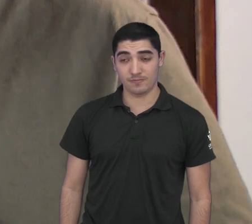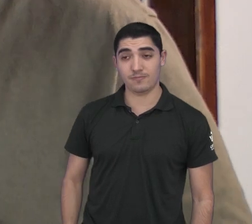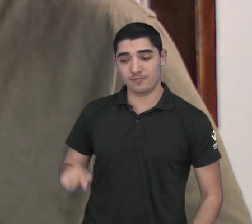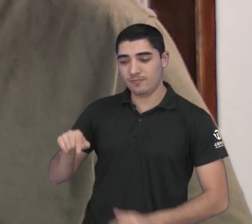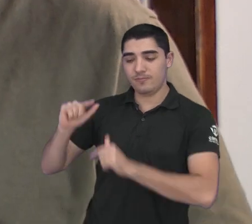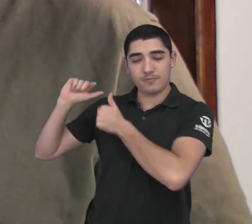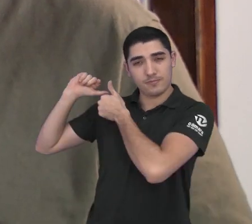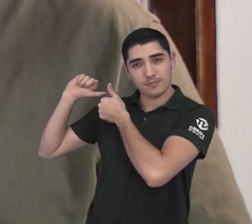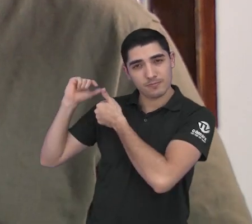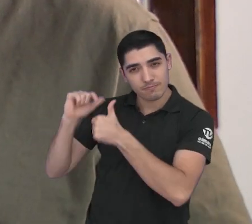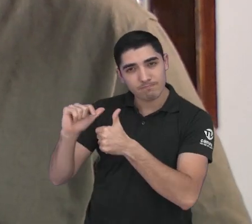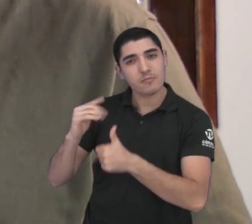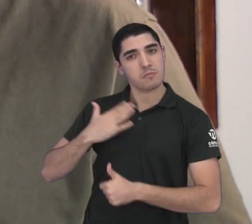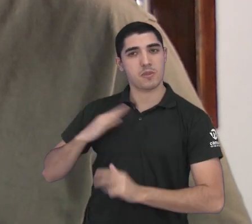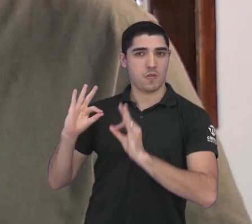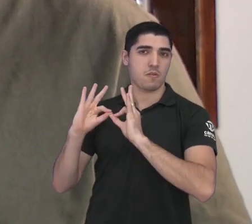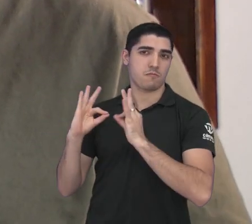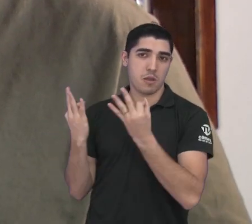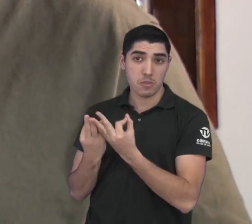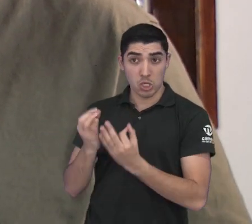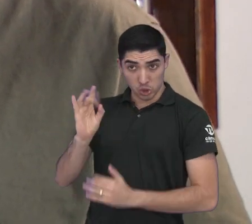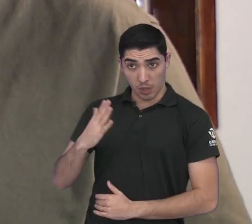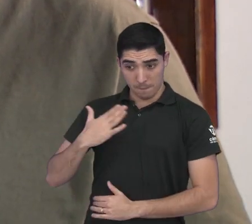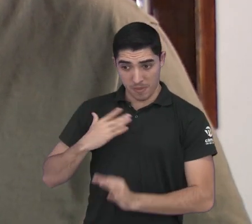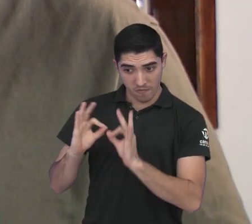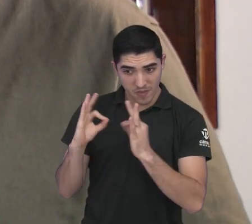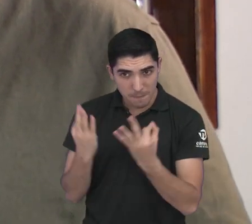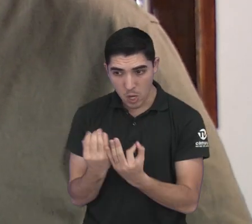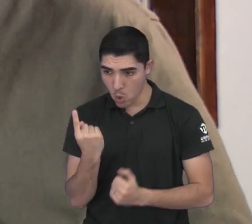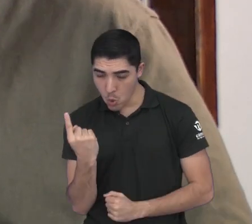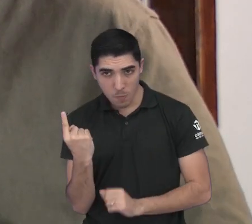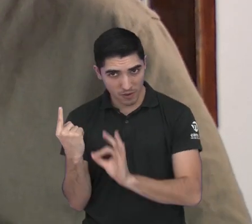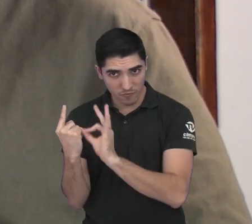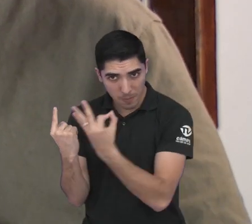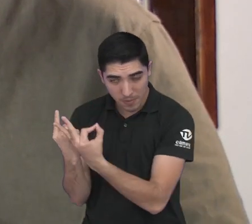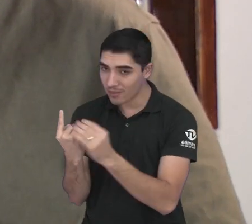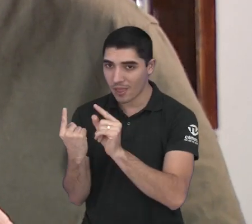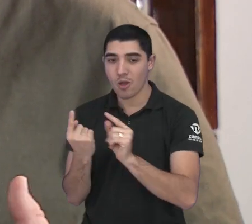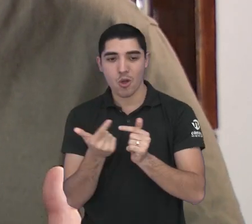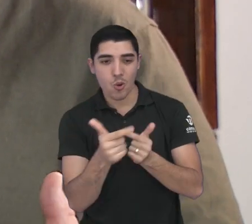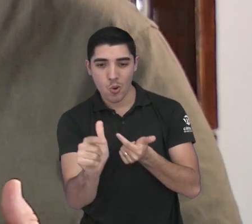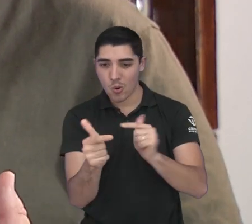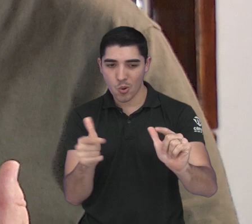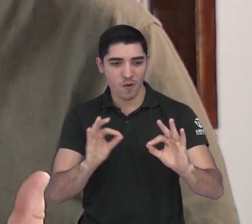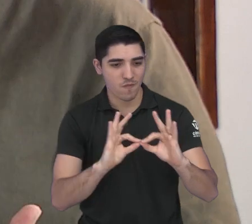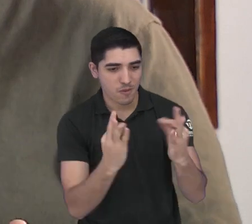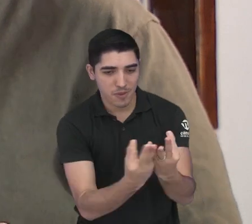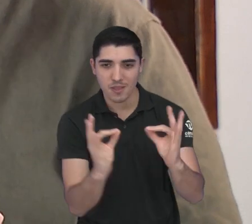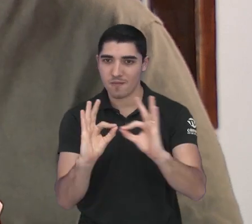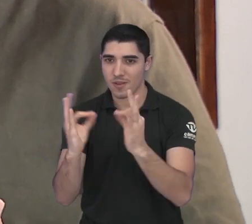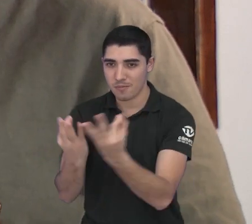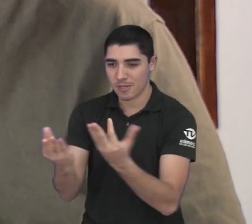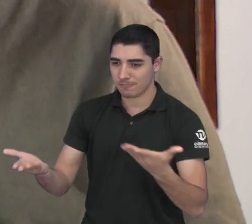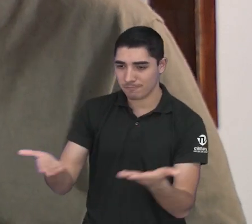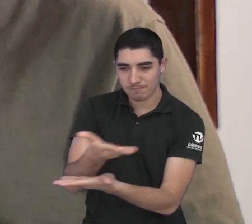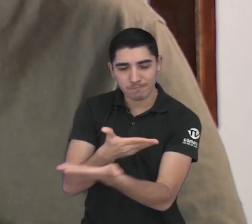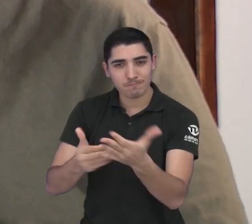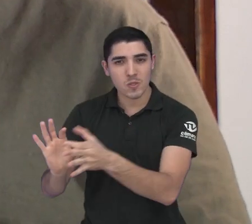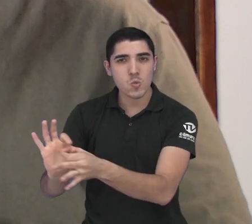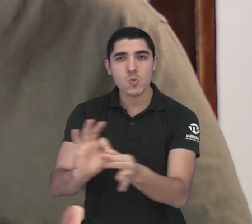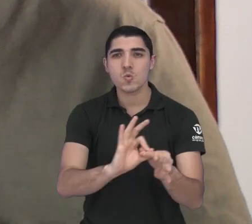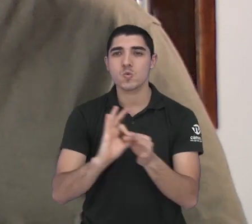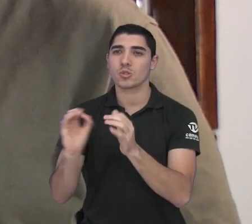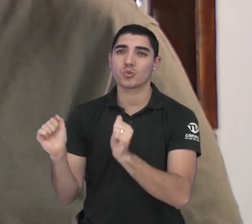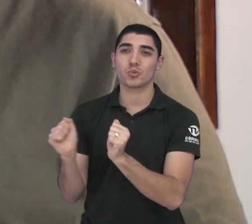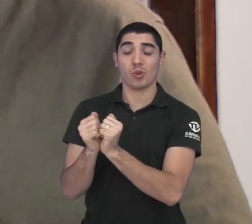Ele é bem tradição, sim, de família, né? Mas não de uma família, assim, da família específica, mas